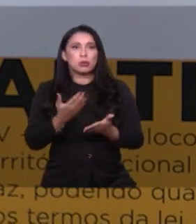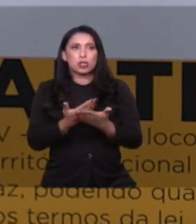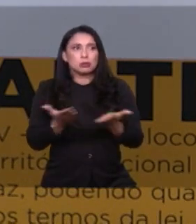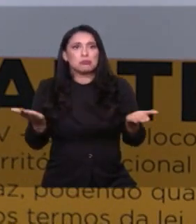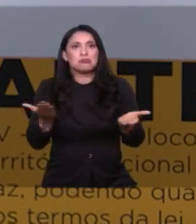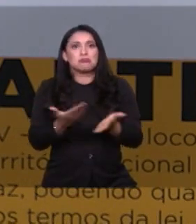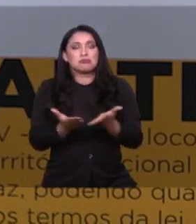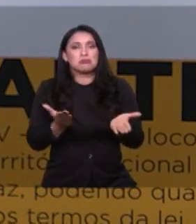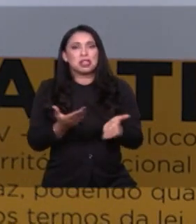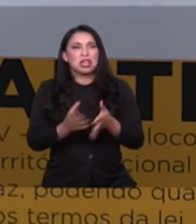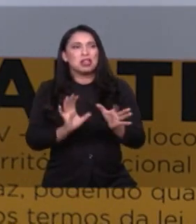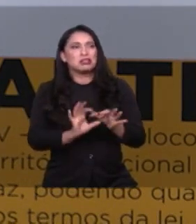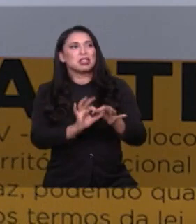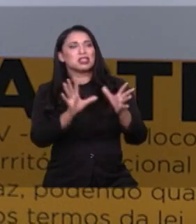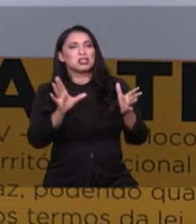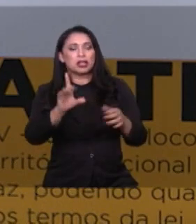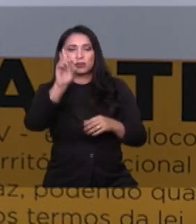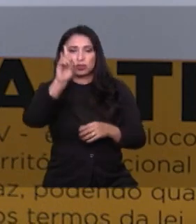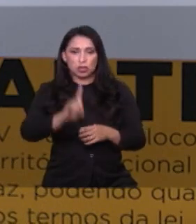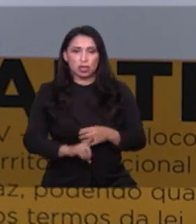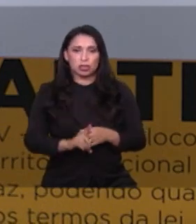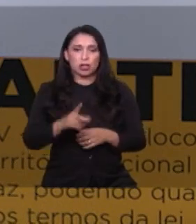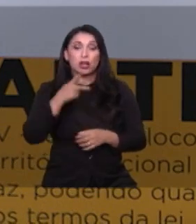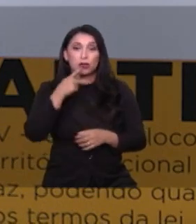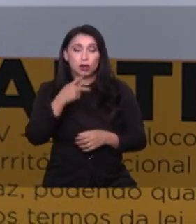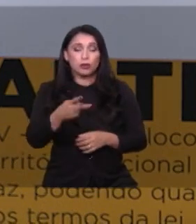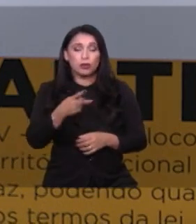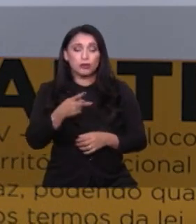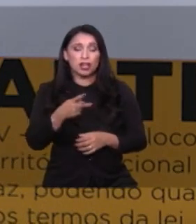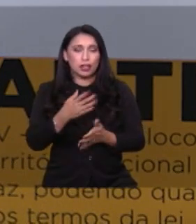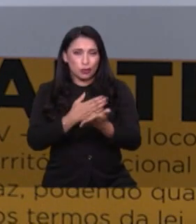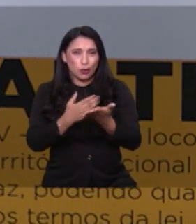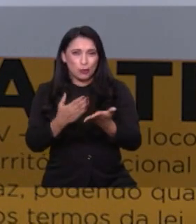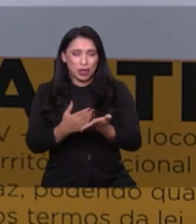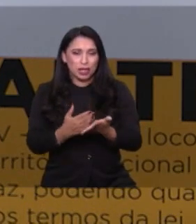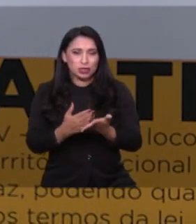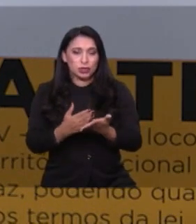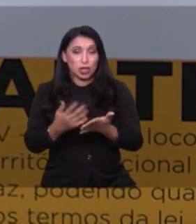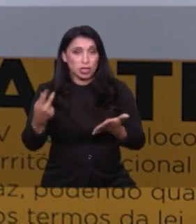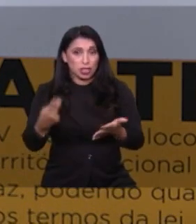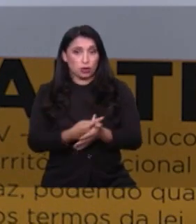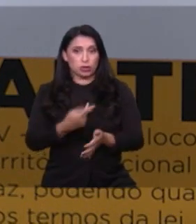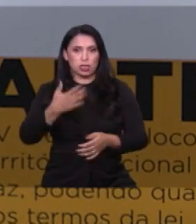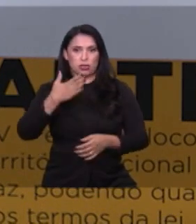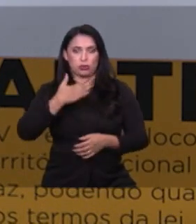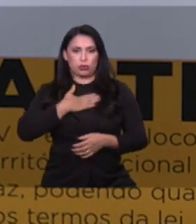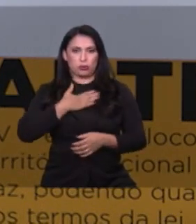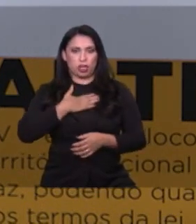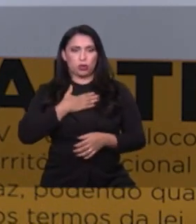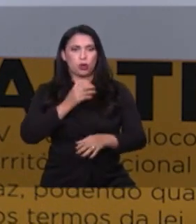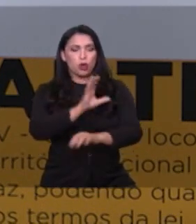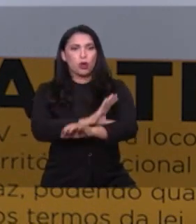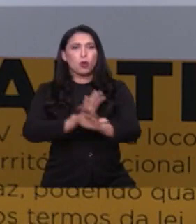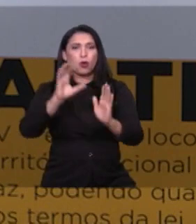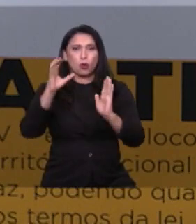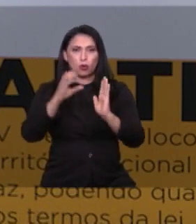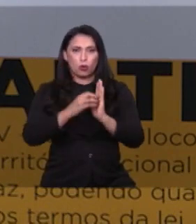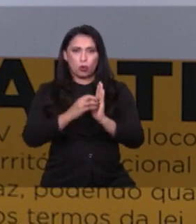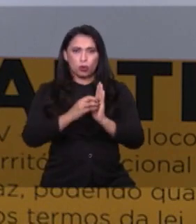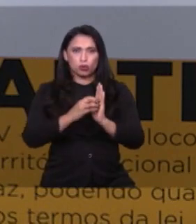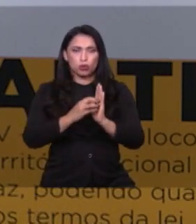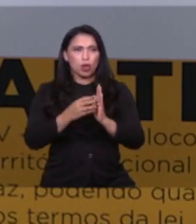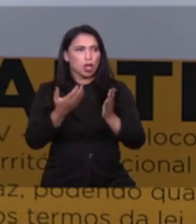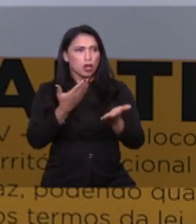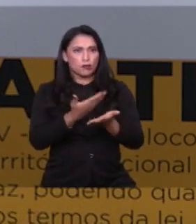direitos. Como que eu contei no início do programa, que aconteceu comigo, eu fui eliminada no concurso injustamente, eu